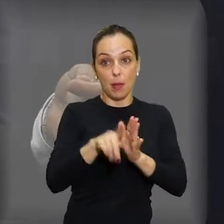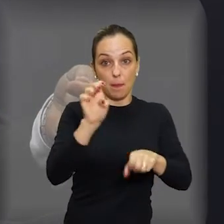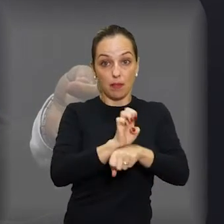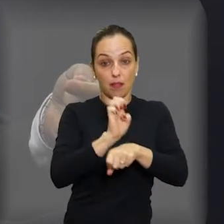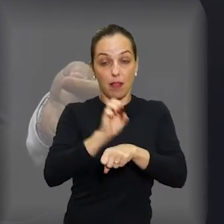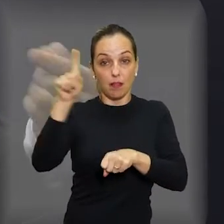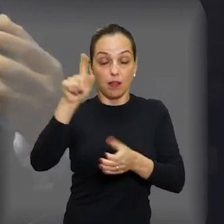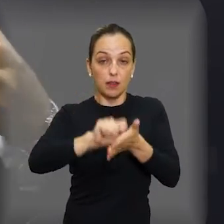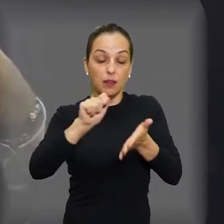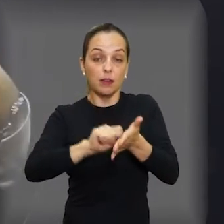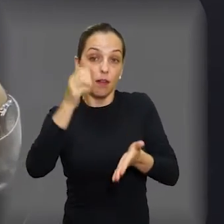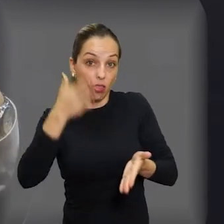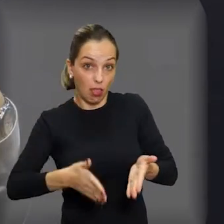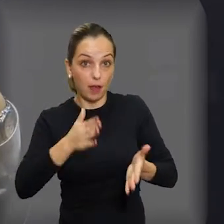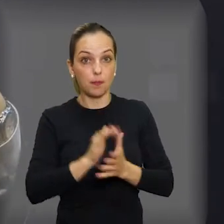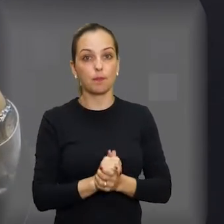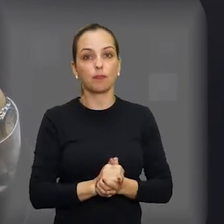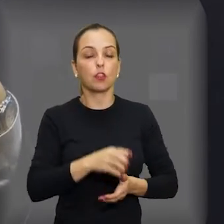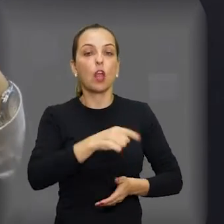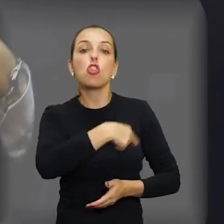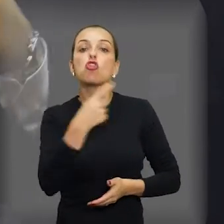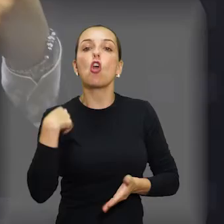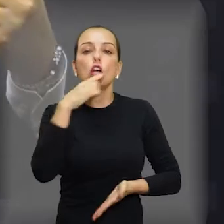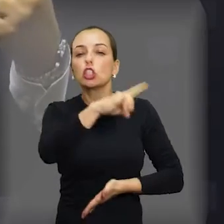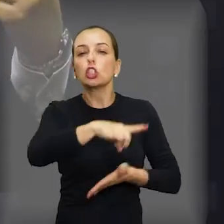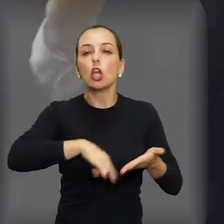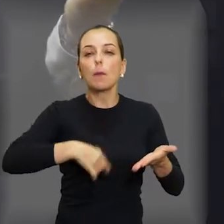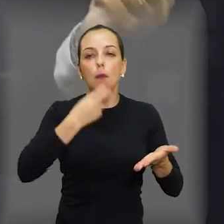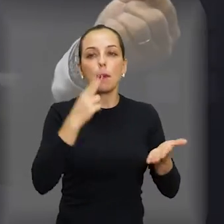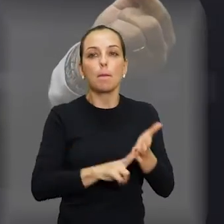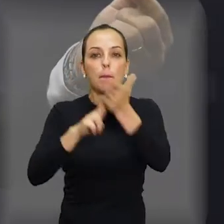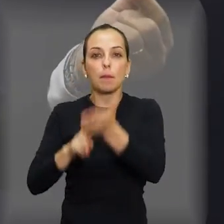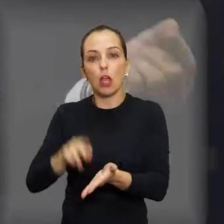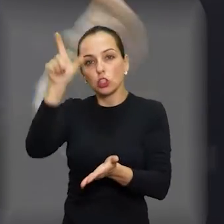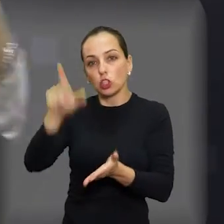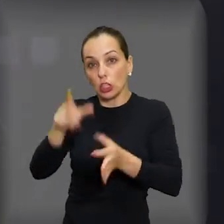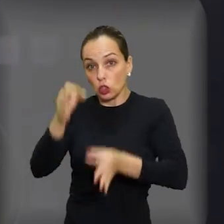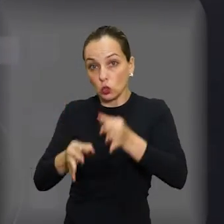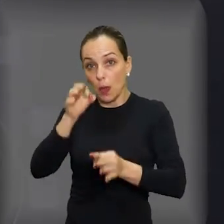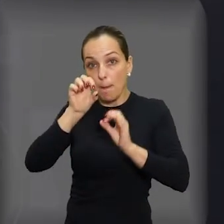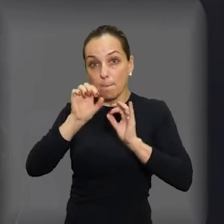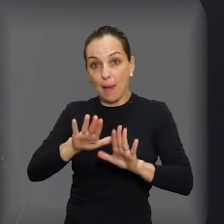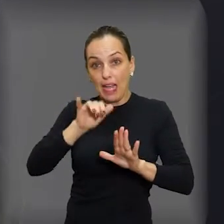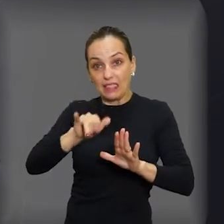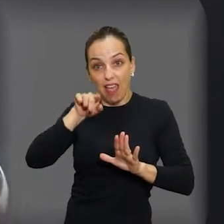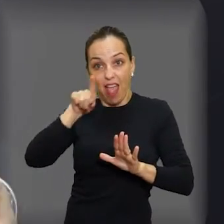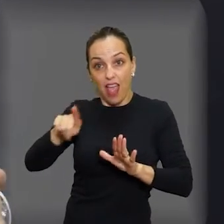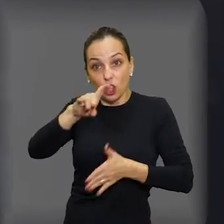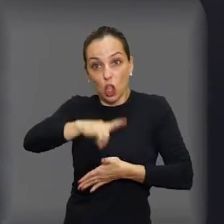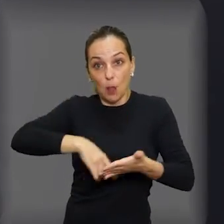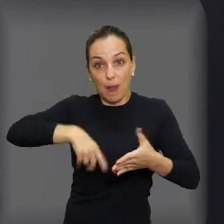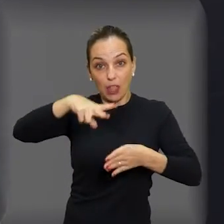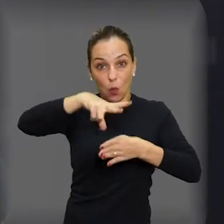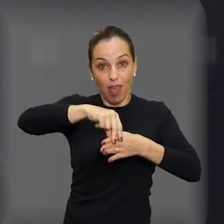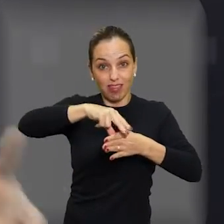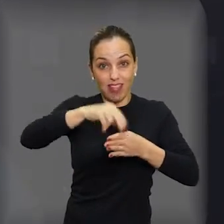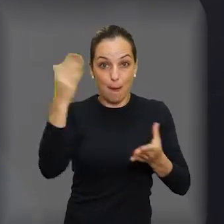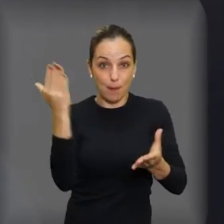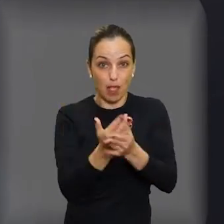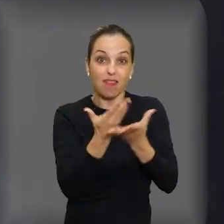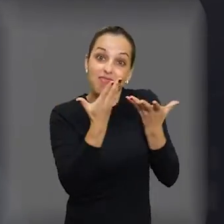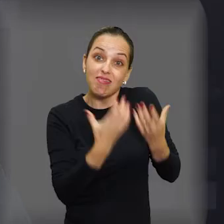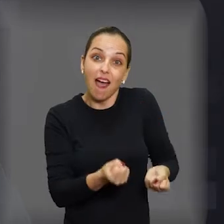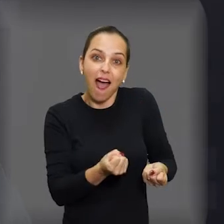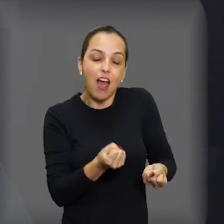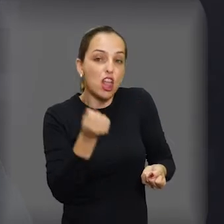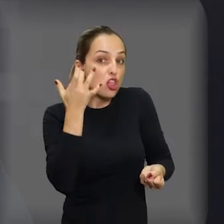diretamente o juízo, mas nós não temos garantias que o juiz daquela longínqua cidade vai receber a nossa carta e vai encartar no processo